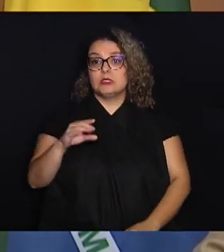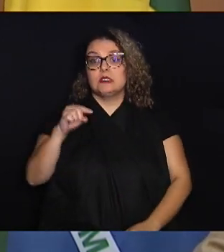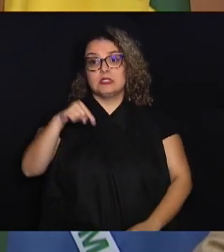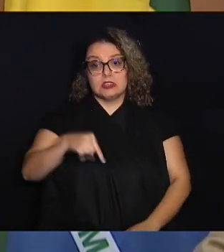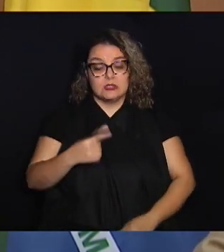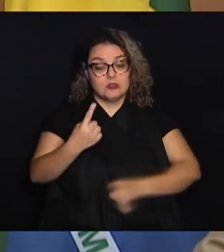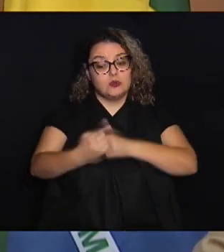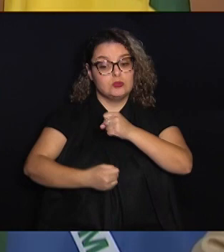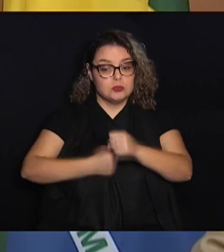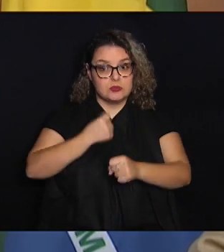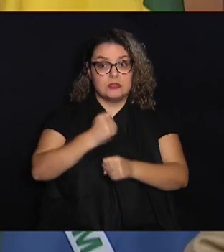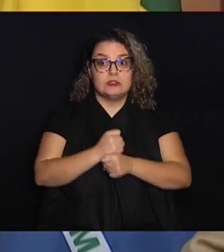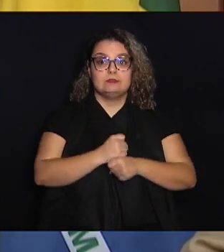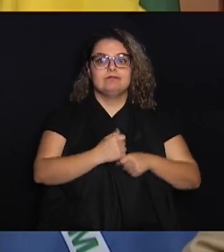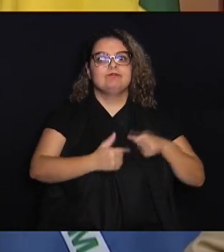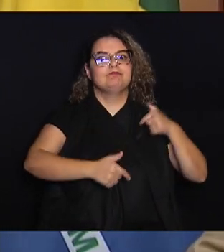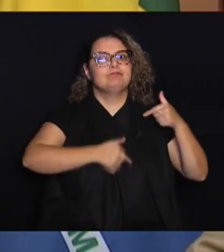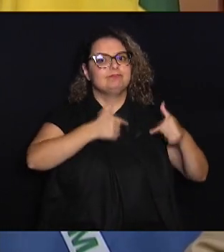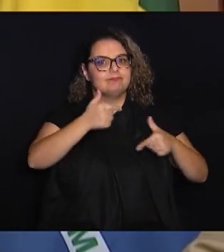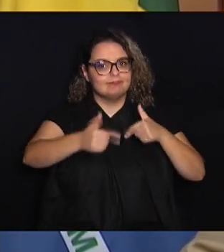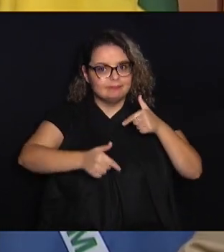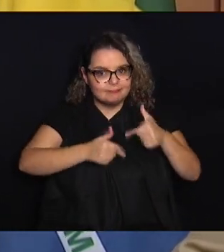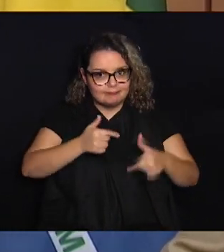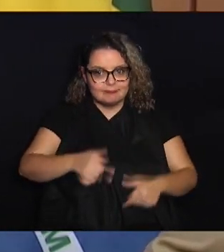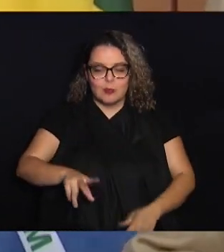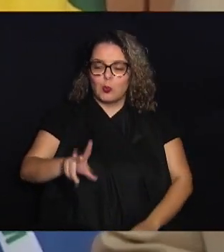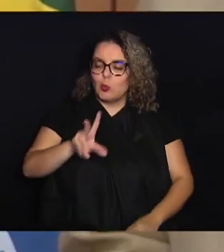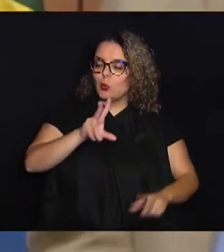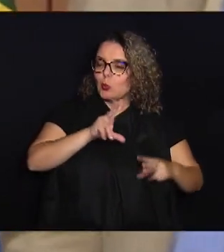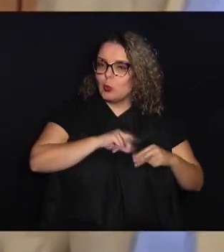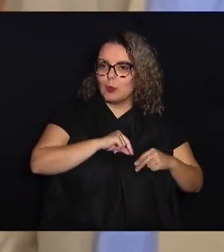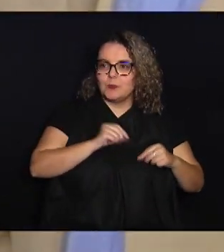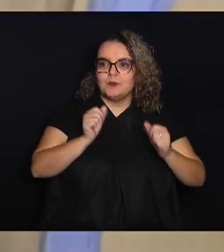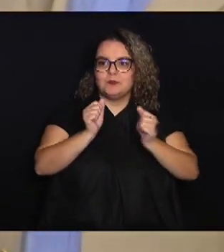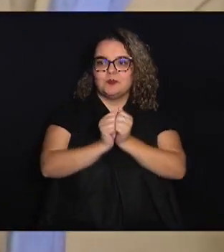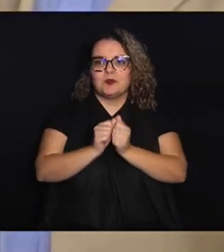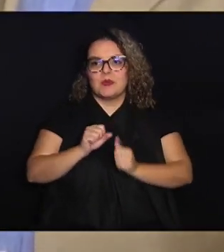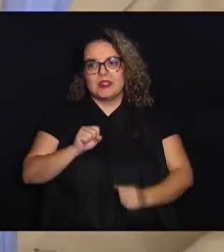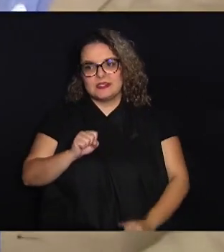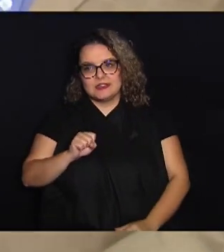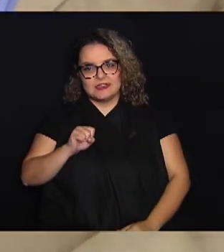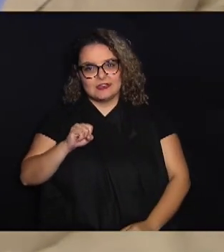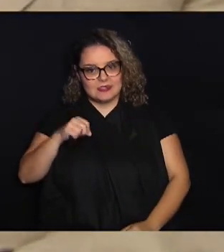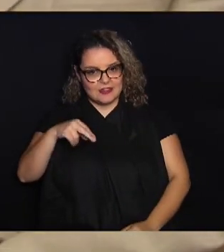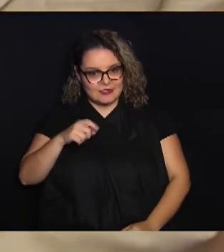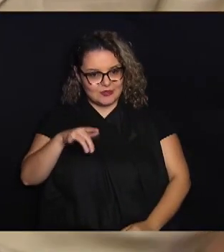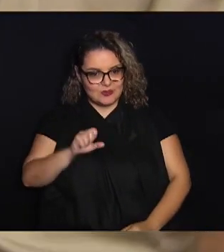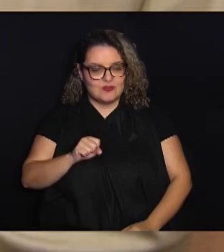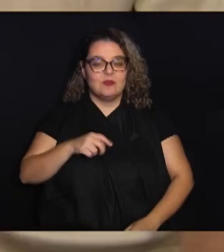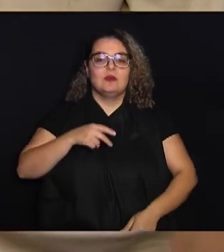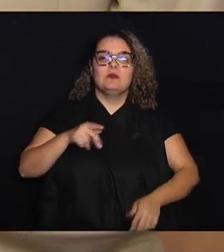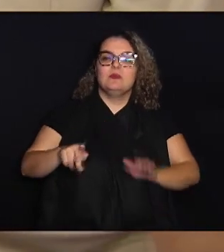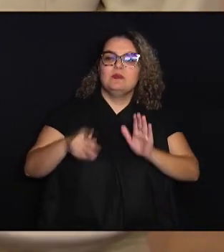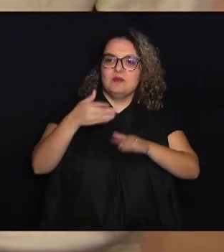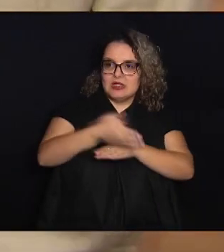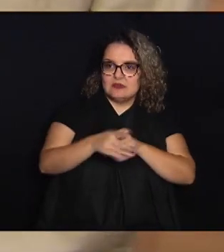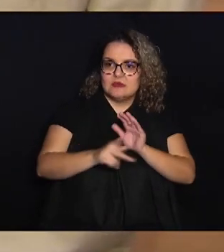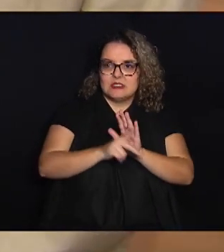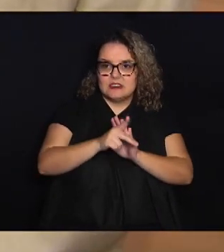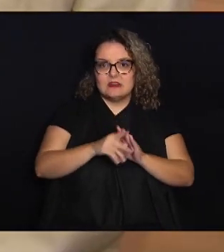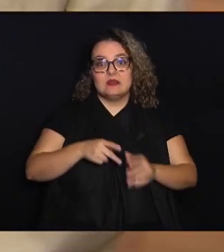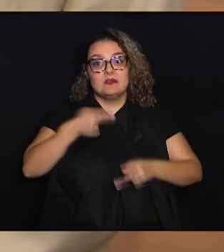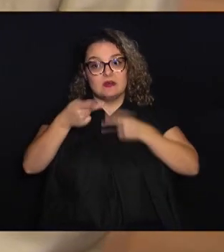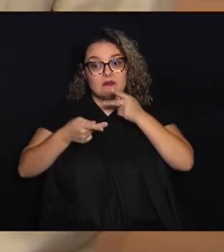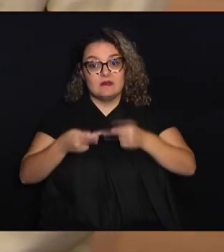ano esse pessoal já trabalhou bastante, viu? Eu estou aqui com o Sinésio, que também faz parte do projeto. Vai contar pra gente desse lançamento que